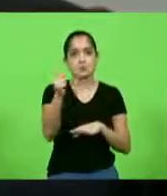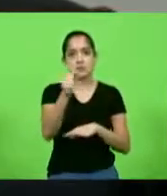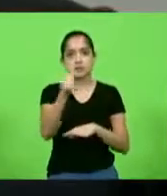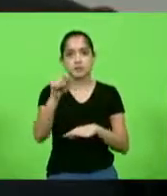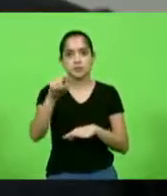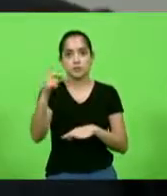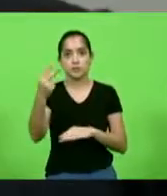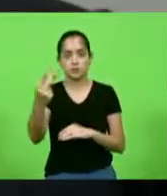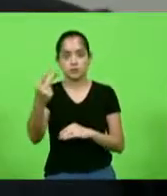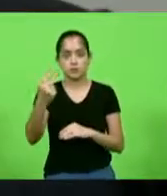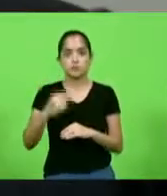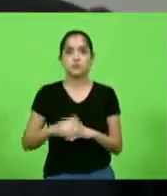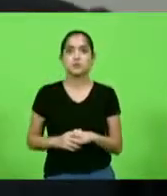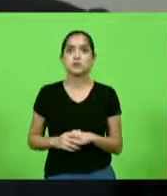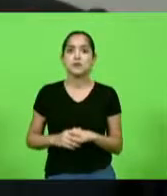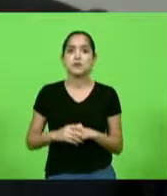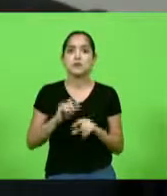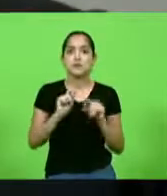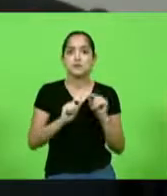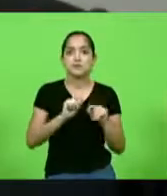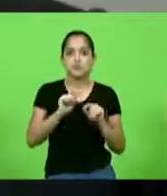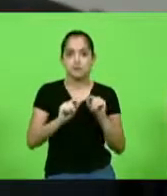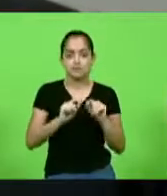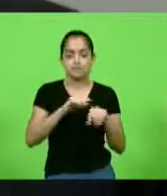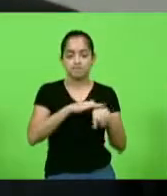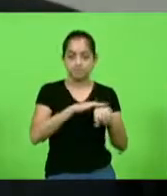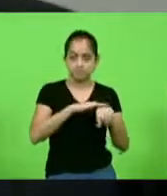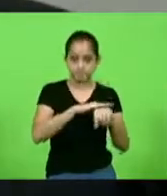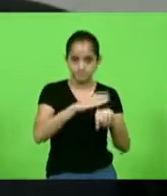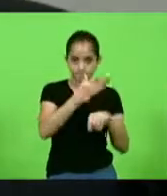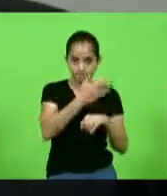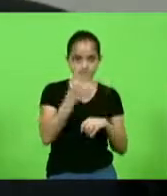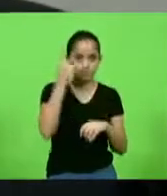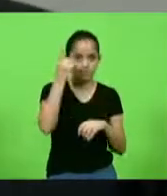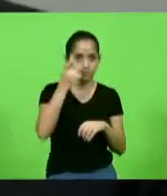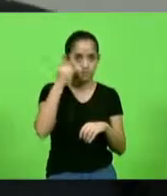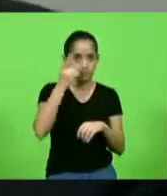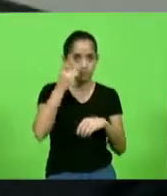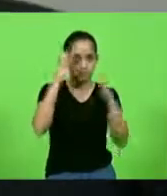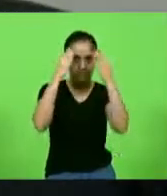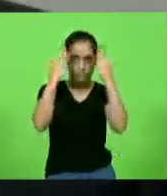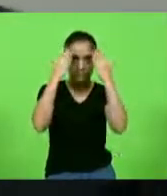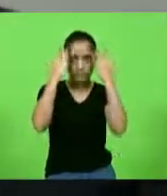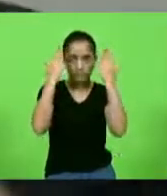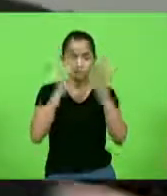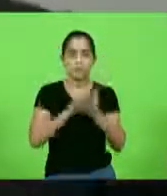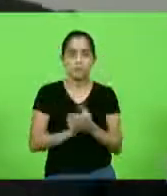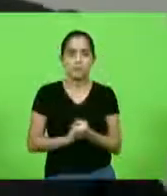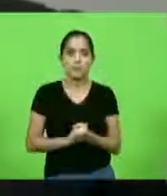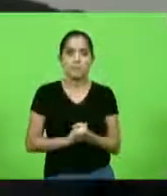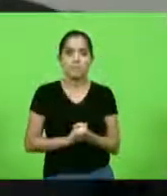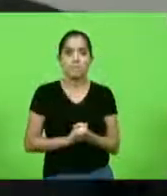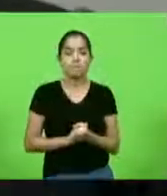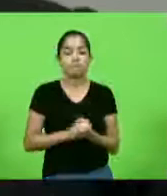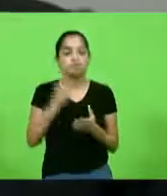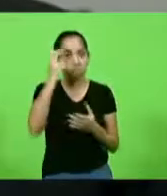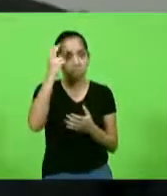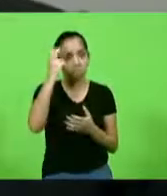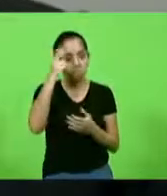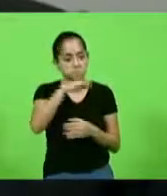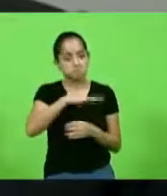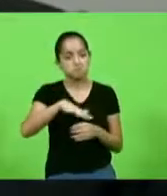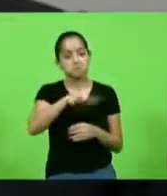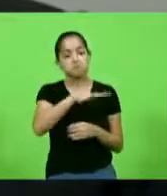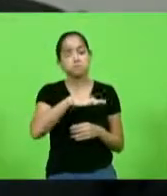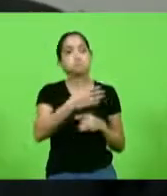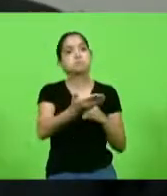211.2, para que eu, conversando com o deputado José Milton Schaefer, e ele muito inteligente nessa área, vai